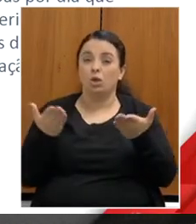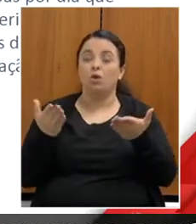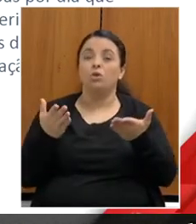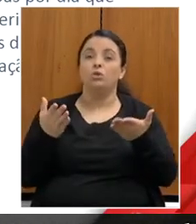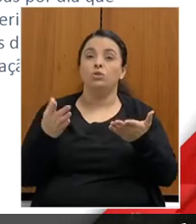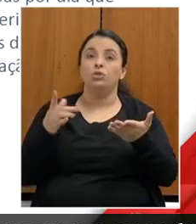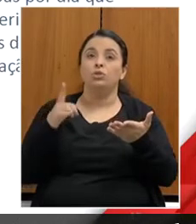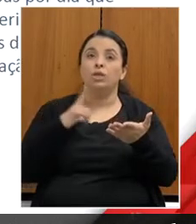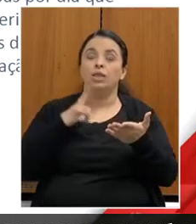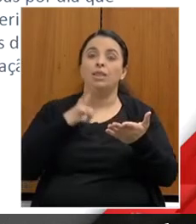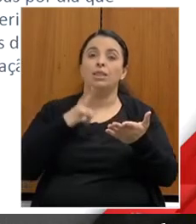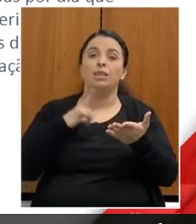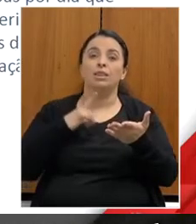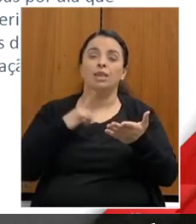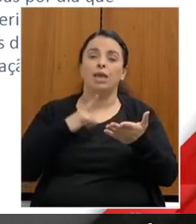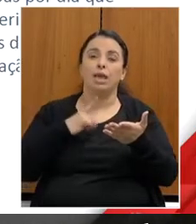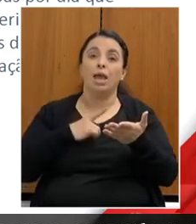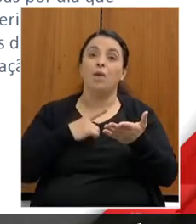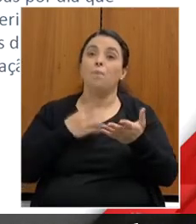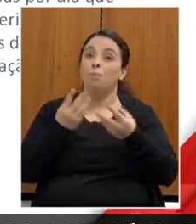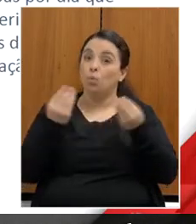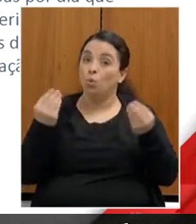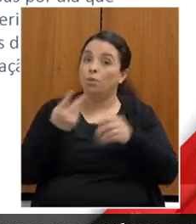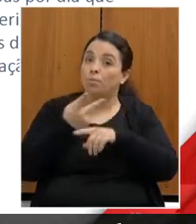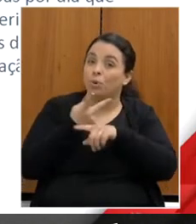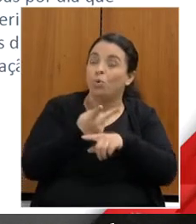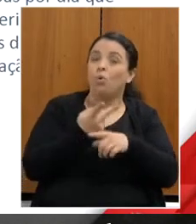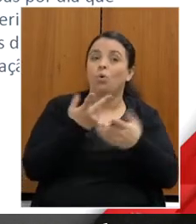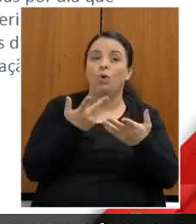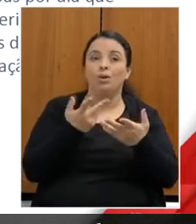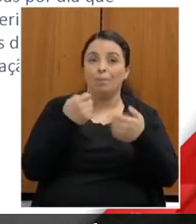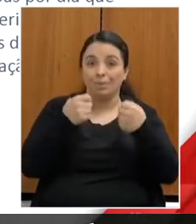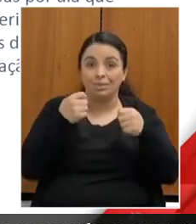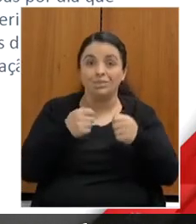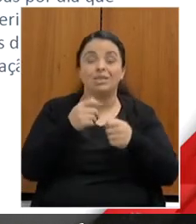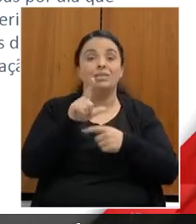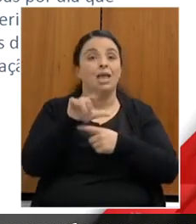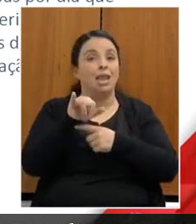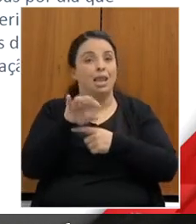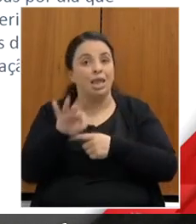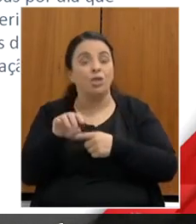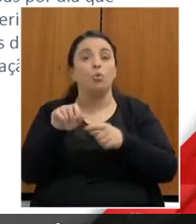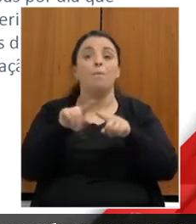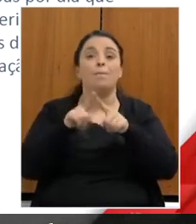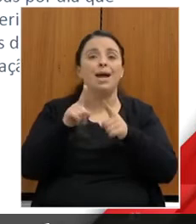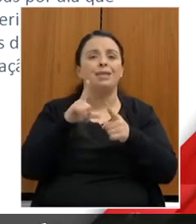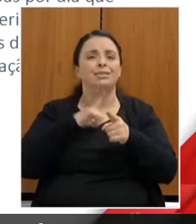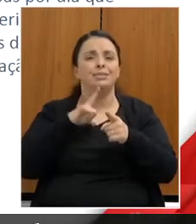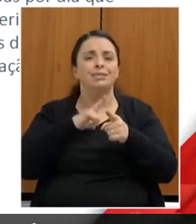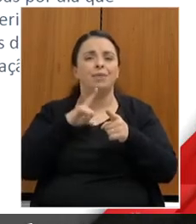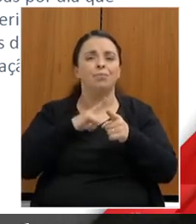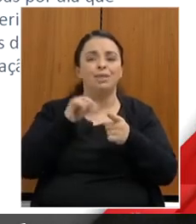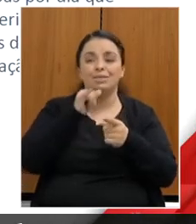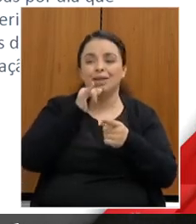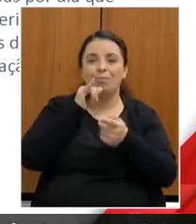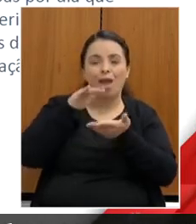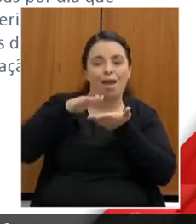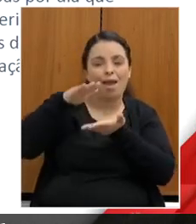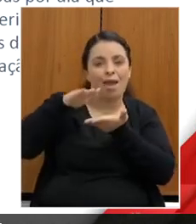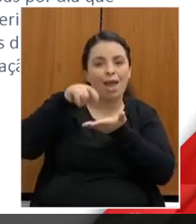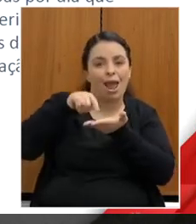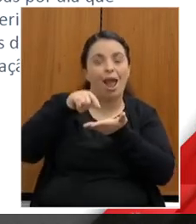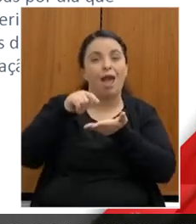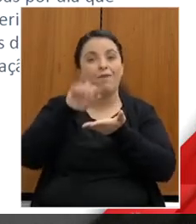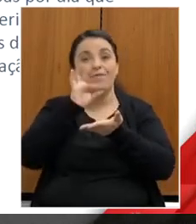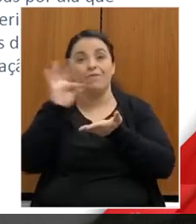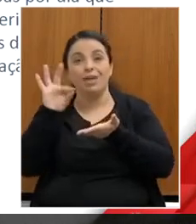platô alto de demanda, nós estamos ainda com o espaço entre a linha verde e a barra azul, mostrando que a ampliação